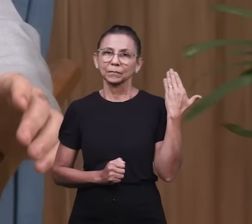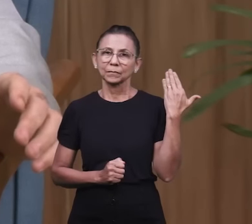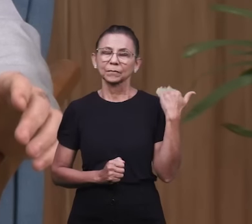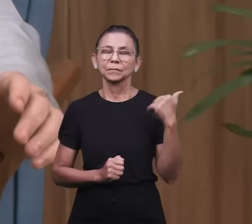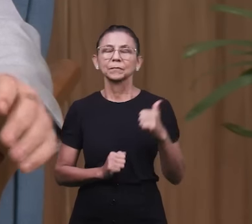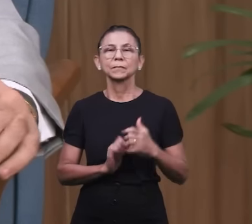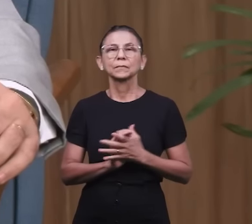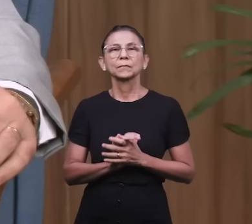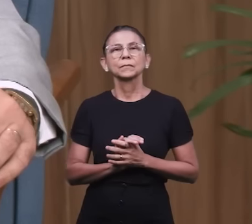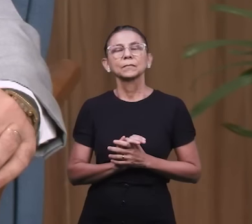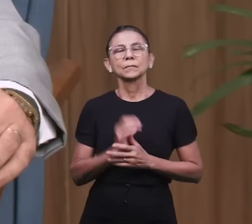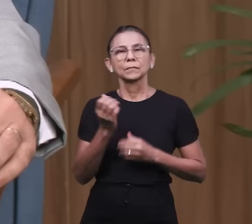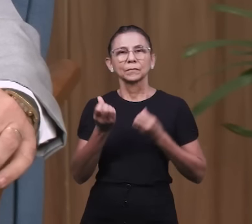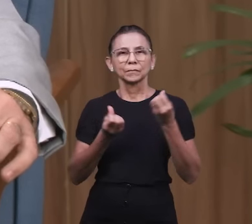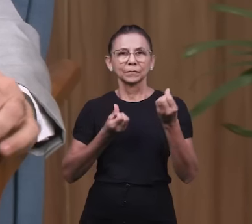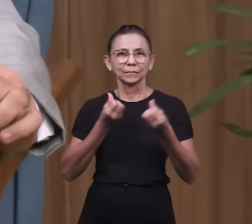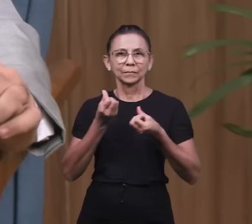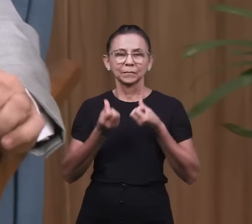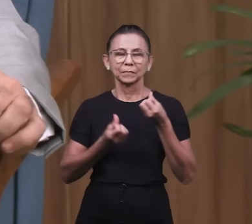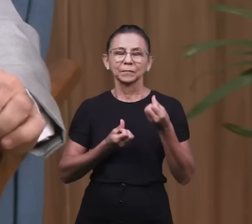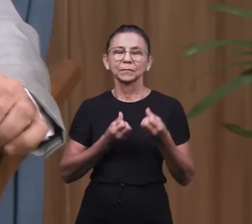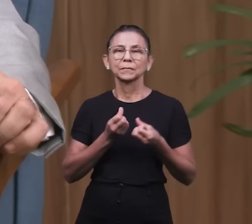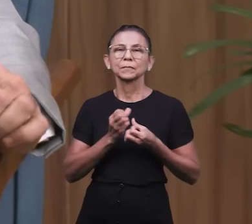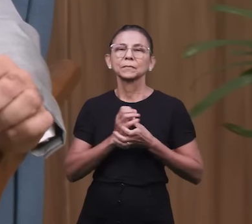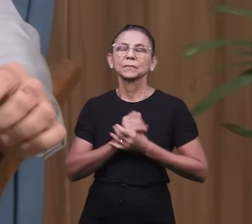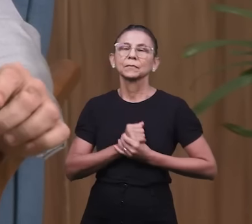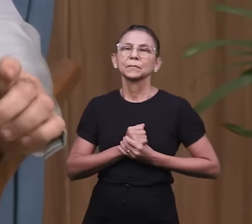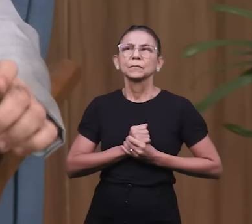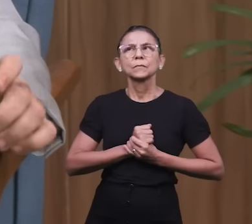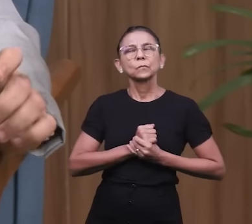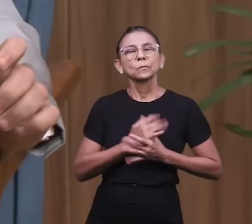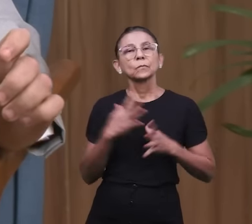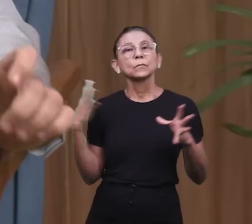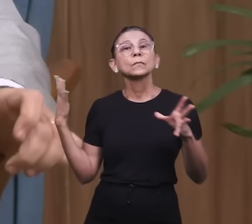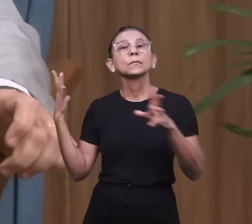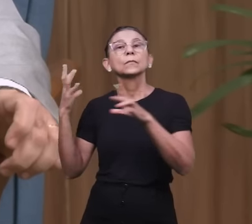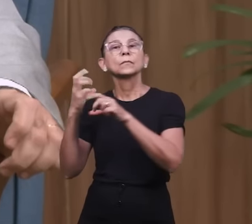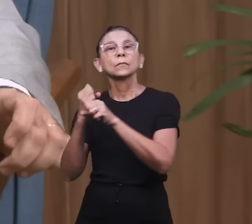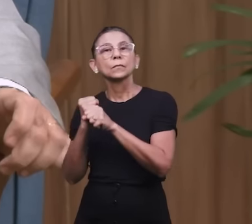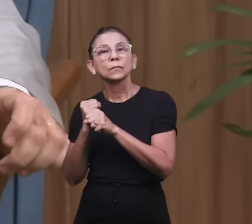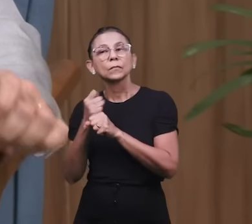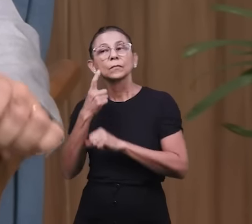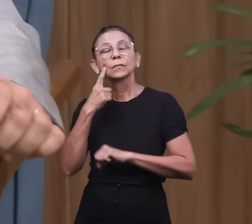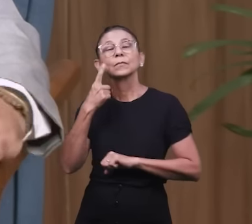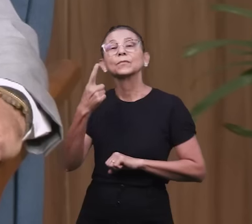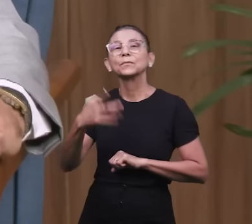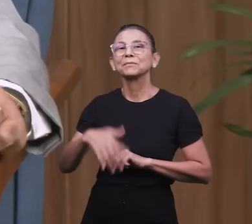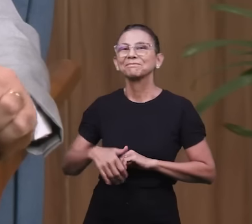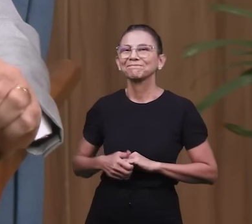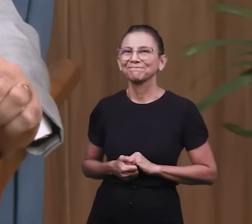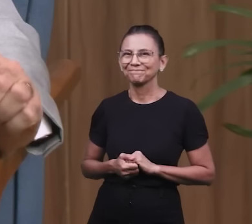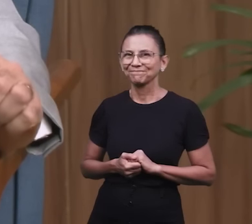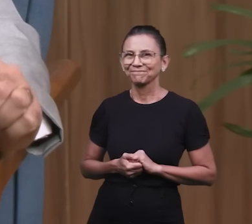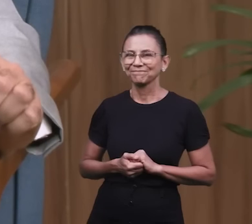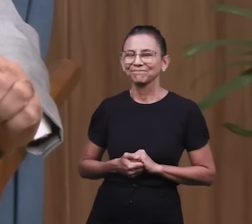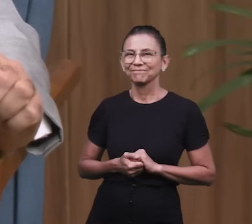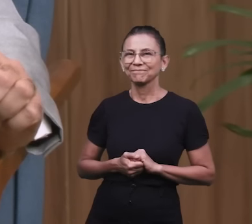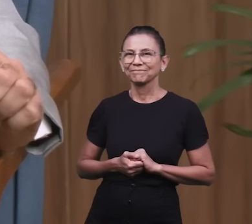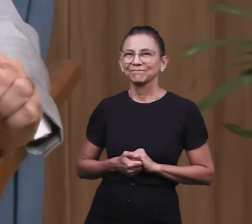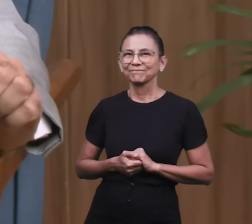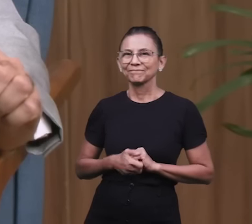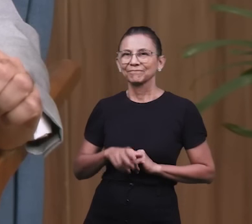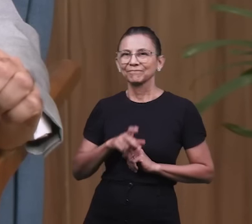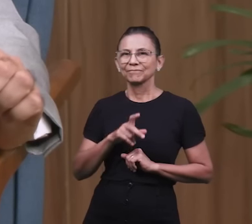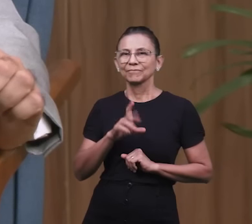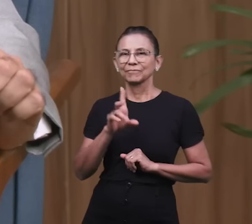que passou as apresentadoras abordaram esse tema que hoje caminha para sua conclusão então no quadro organização método de hoje